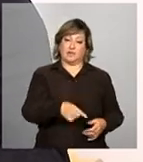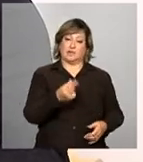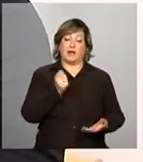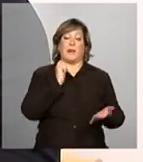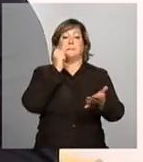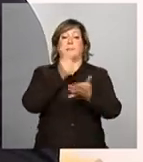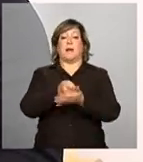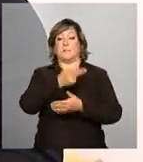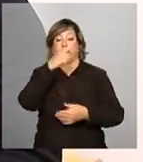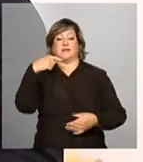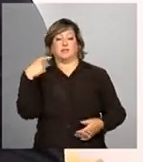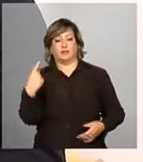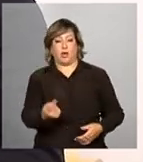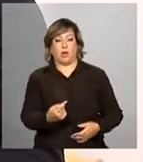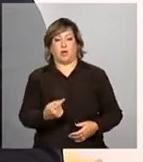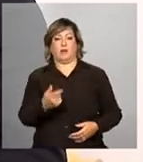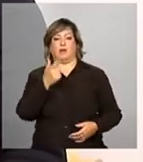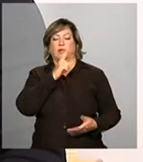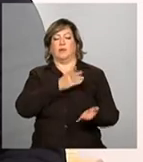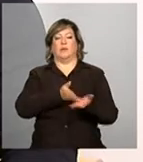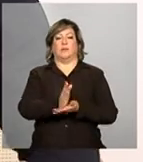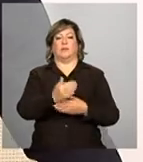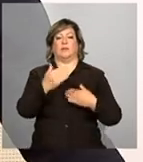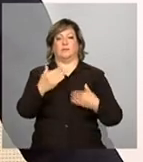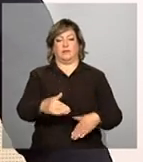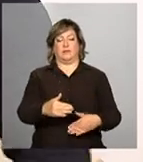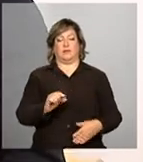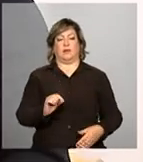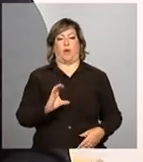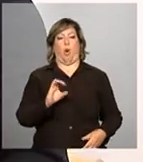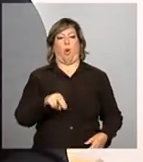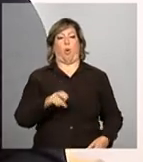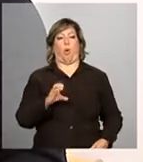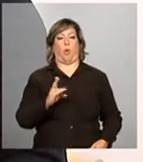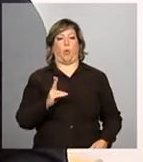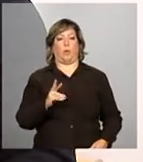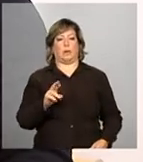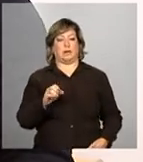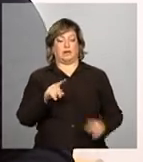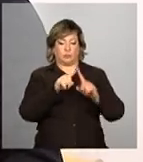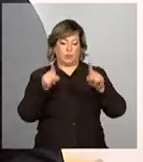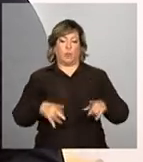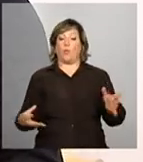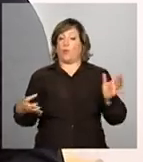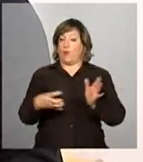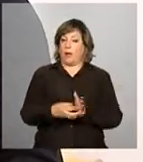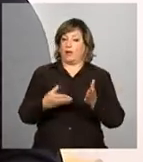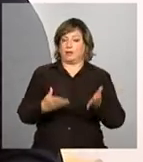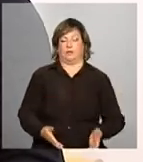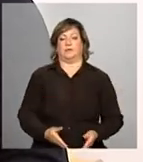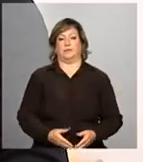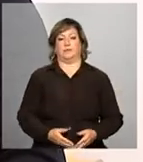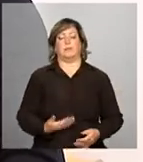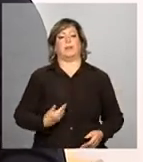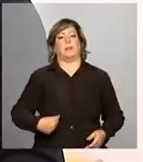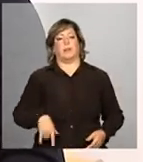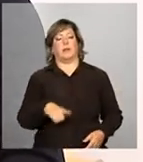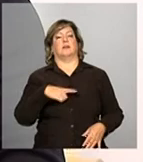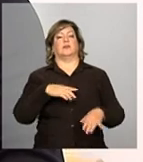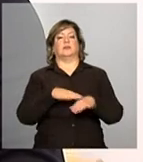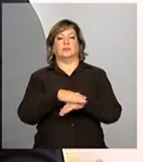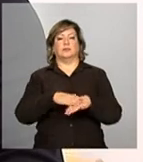profissionais concursados né Nós estamos no debate Na City junto com secretários municipais